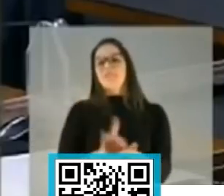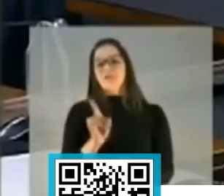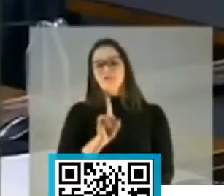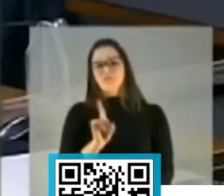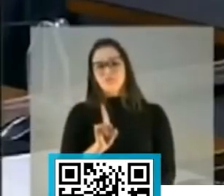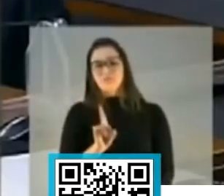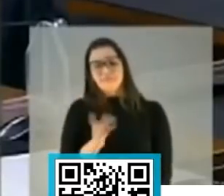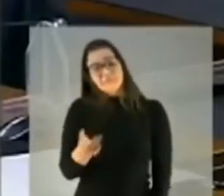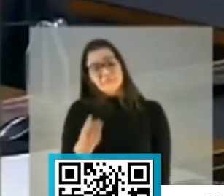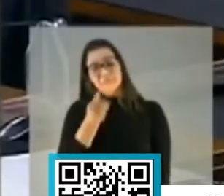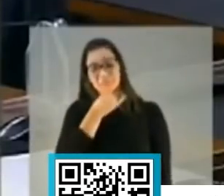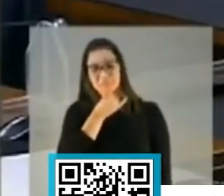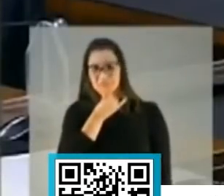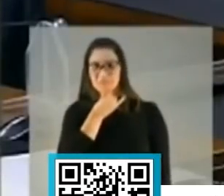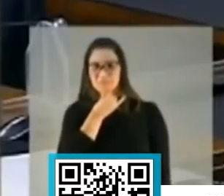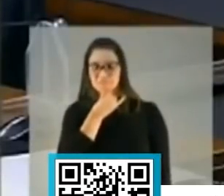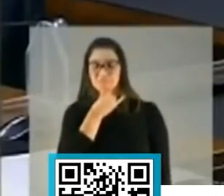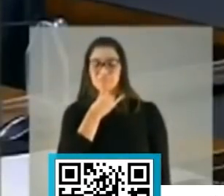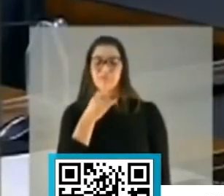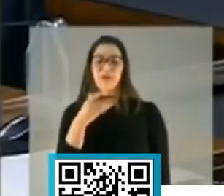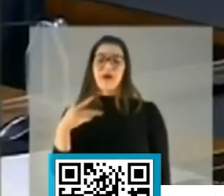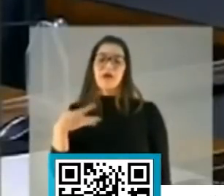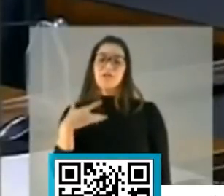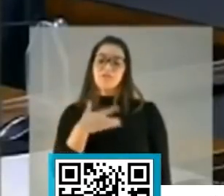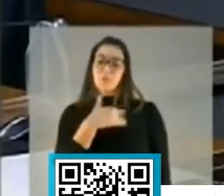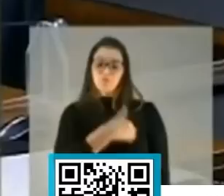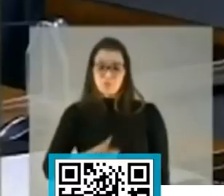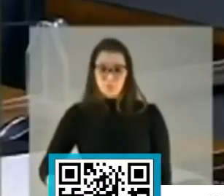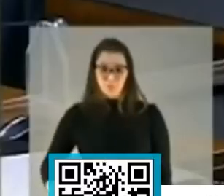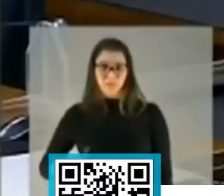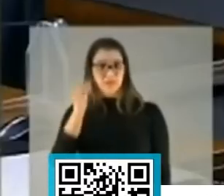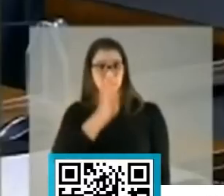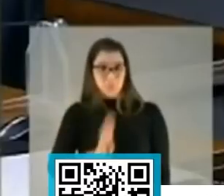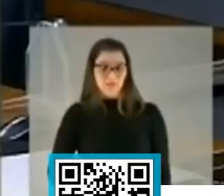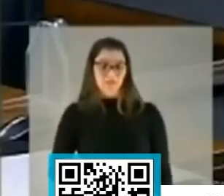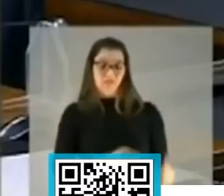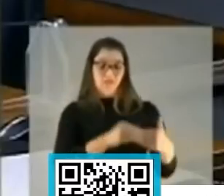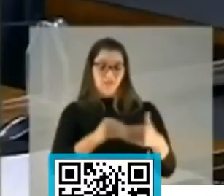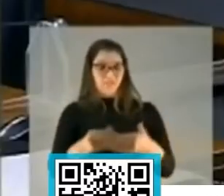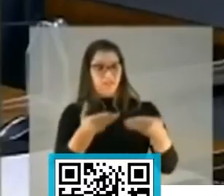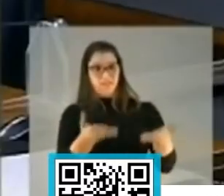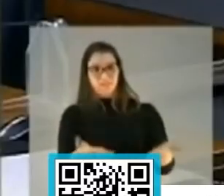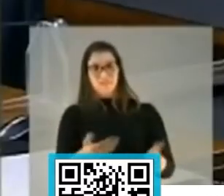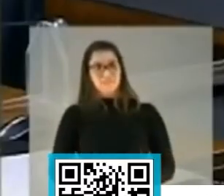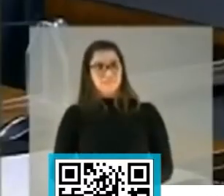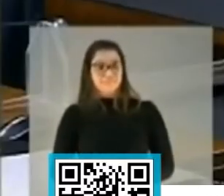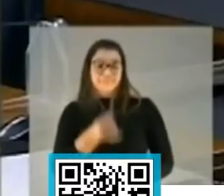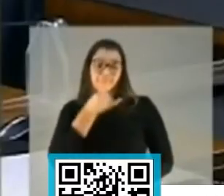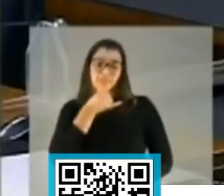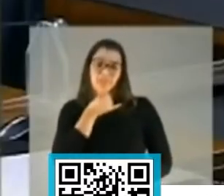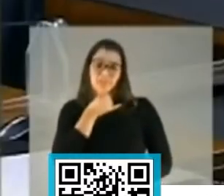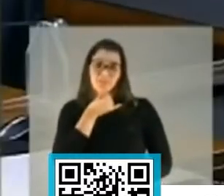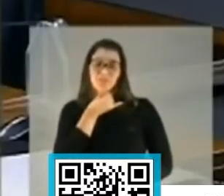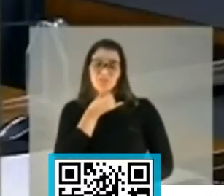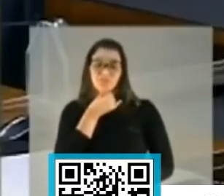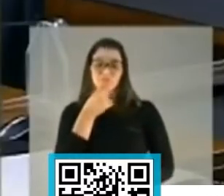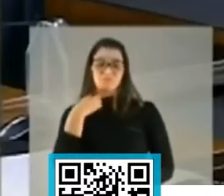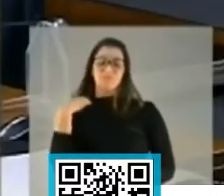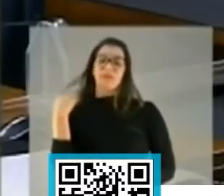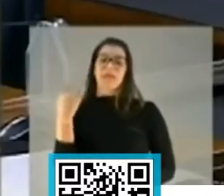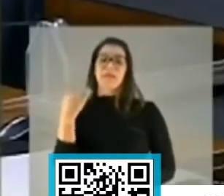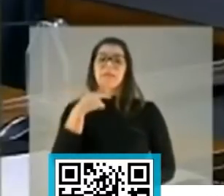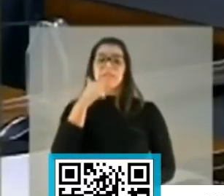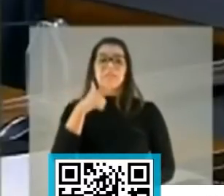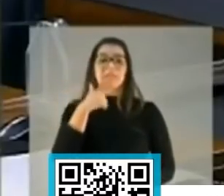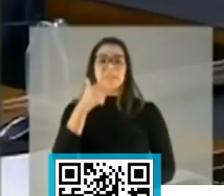muito que a política pública de saúde brasileira seja conduzida desta forma é lamentável é lamentável o que ninguém